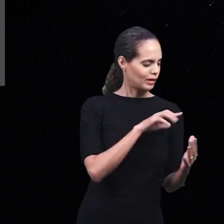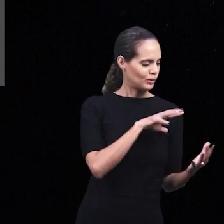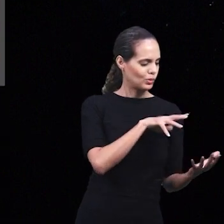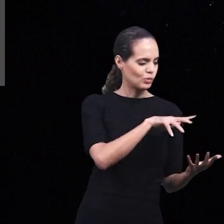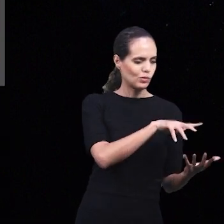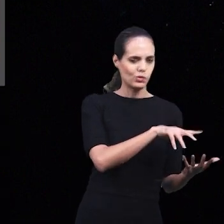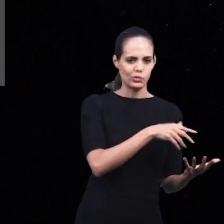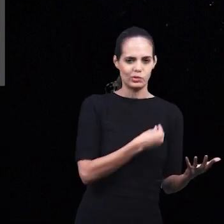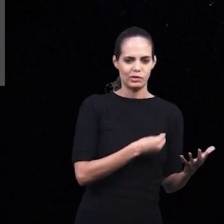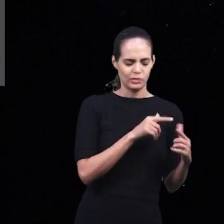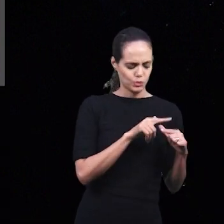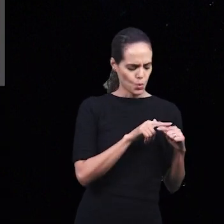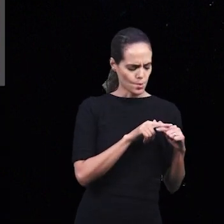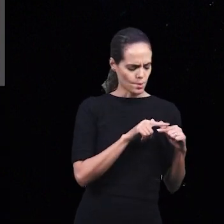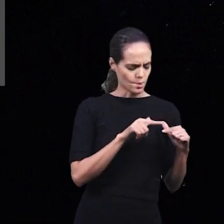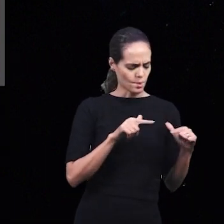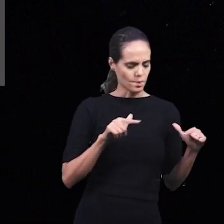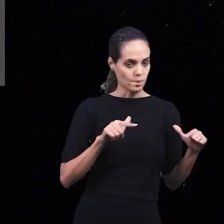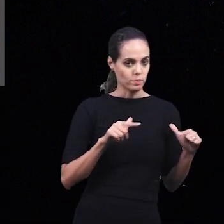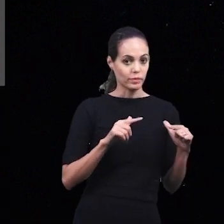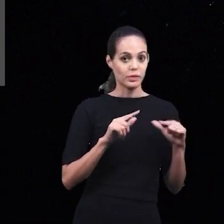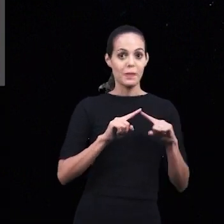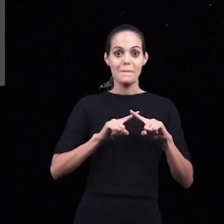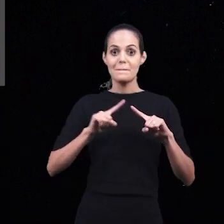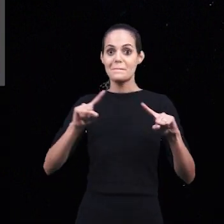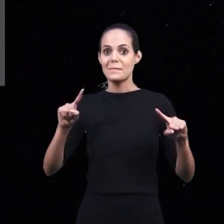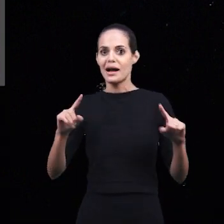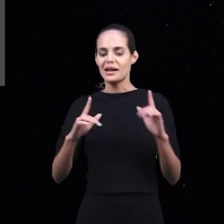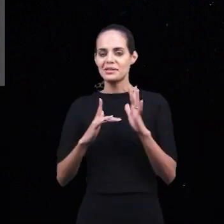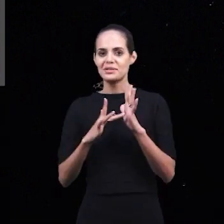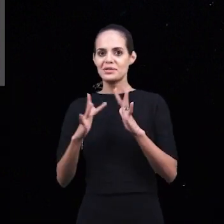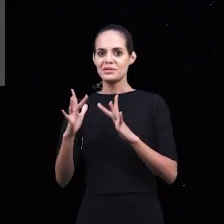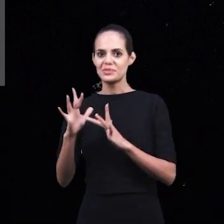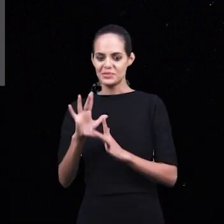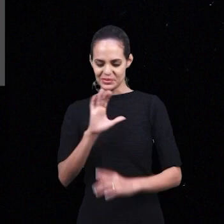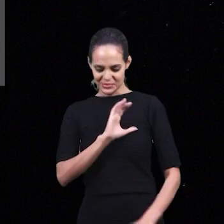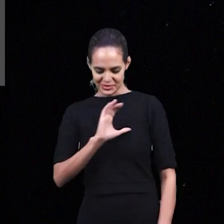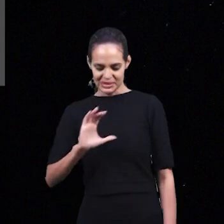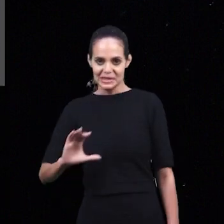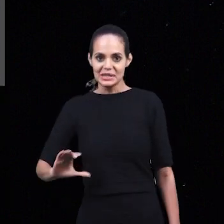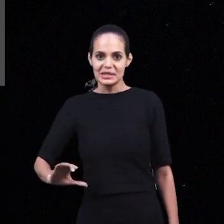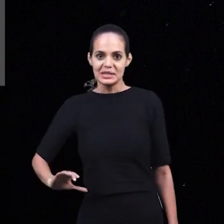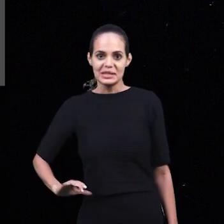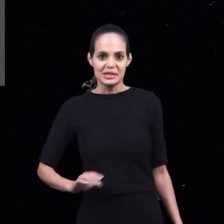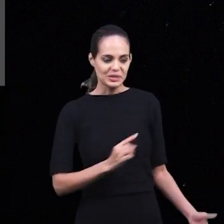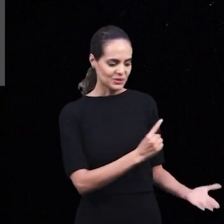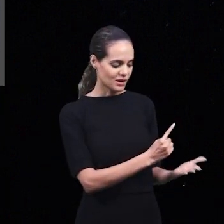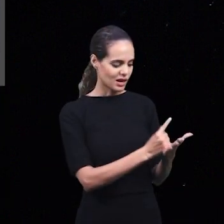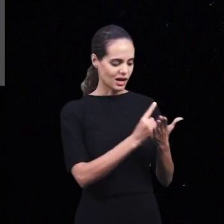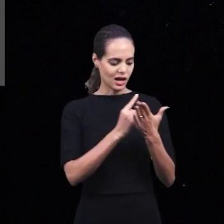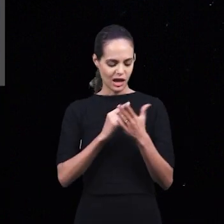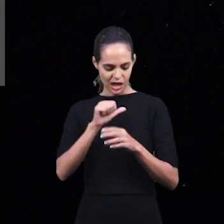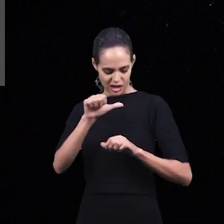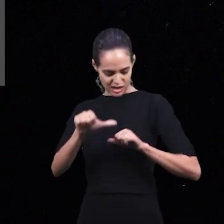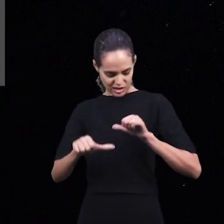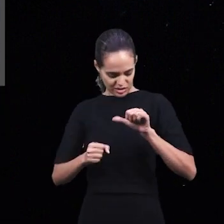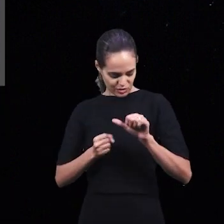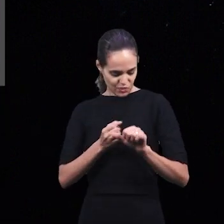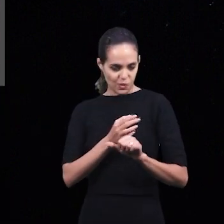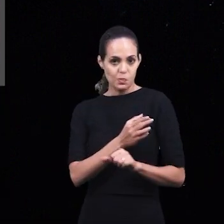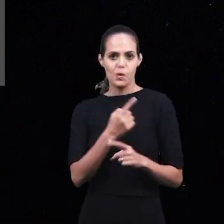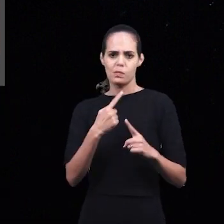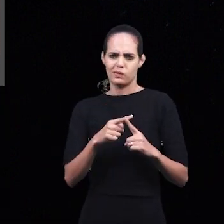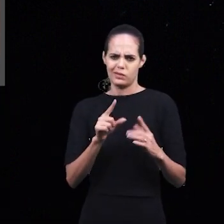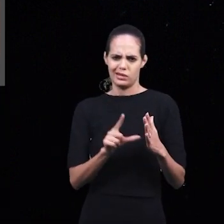vazia, Jesus Cristo transformou. Não tinha